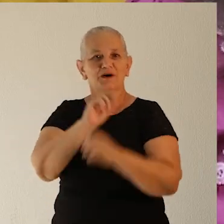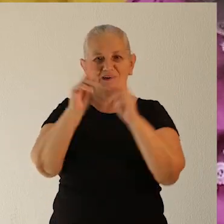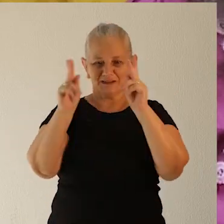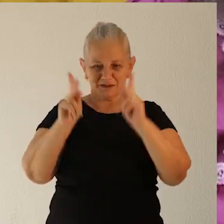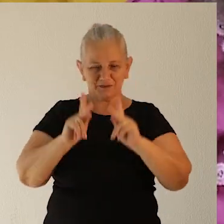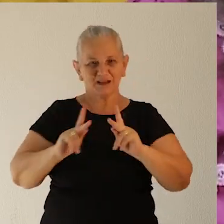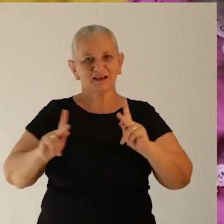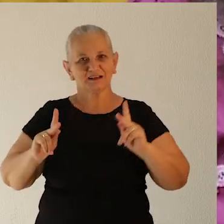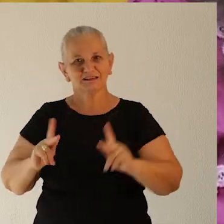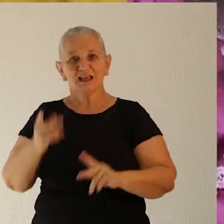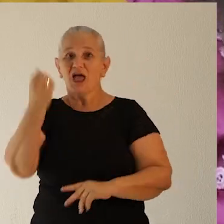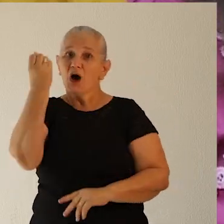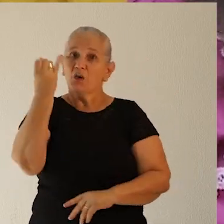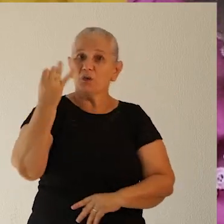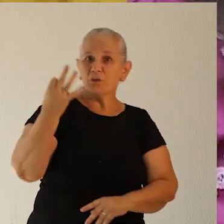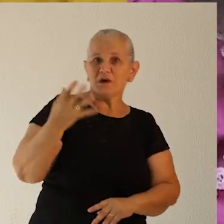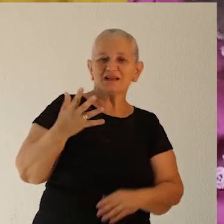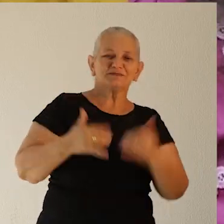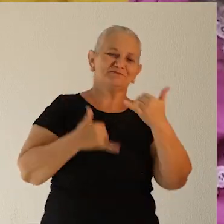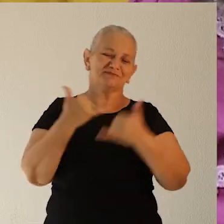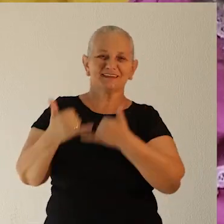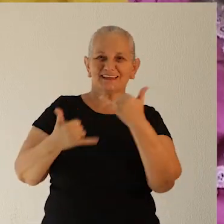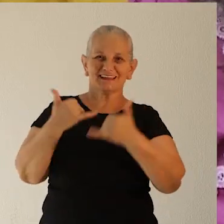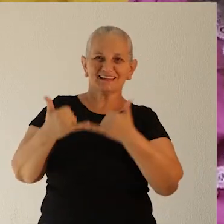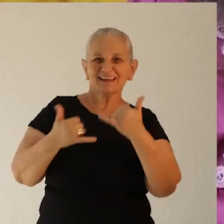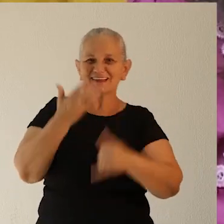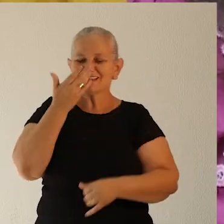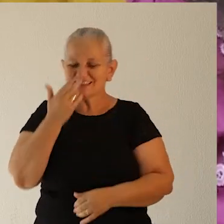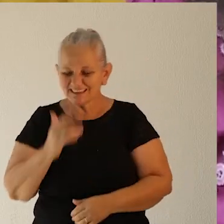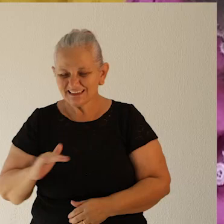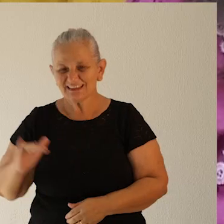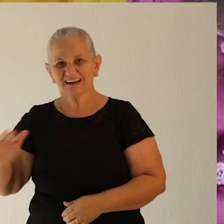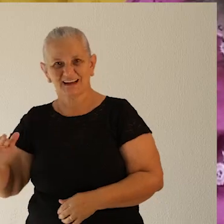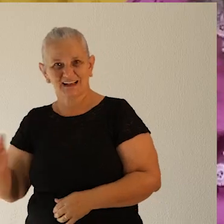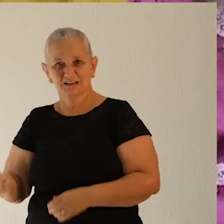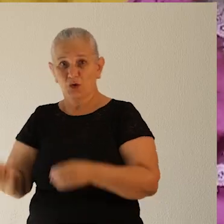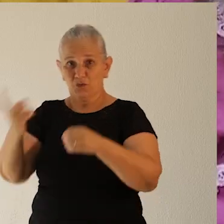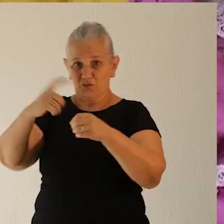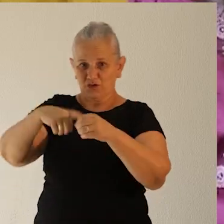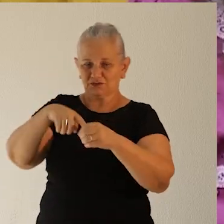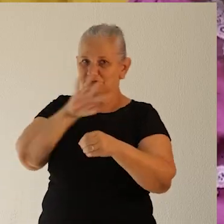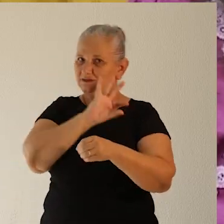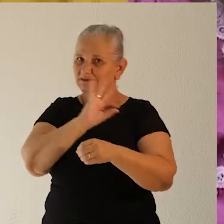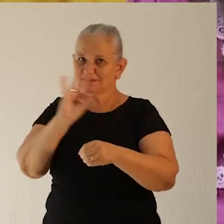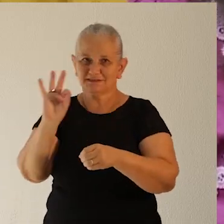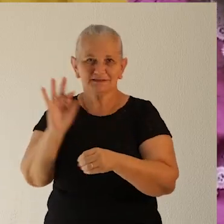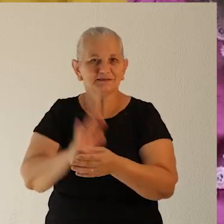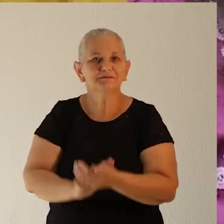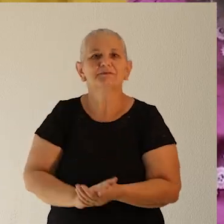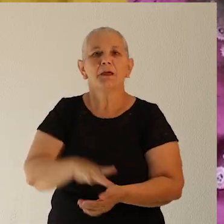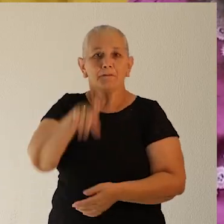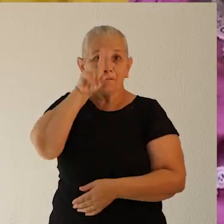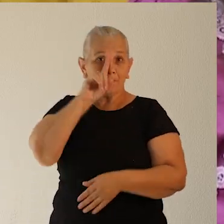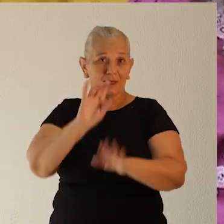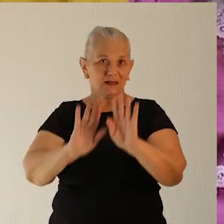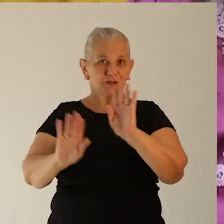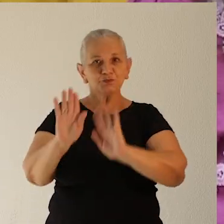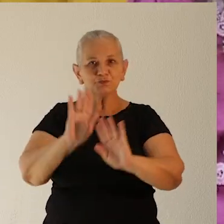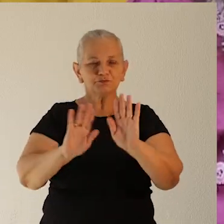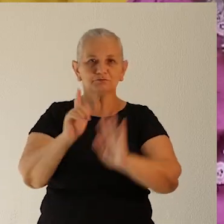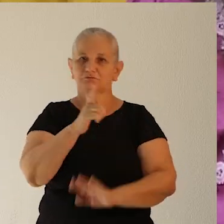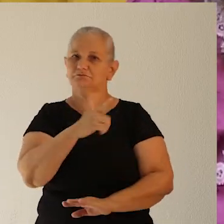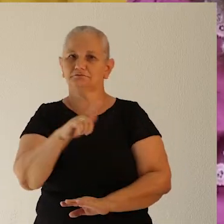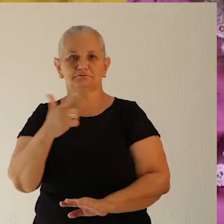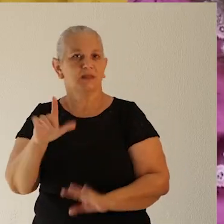São algumas brincadeiras de criança de um tempo que não volta mais. Perigo não havia, era